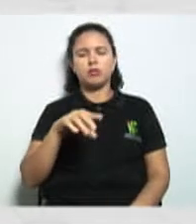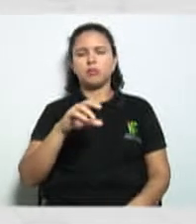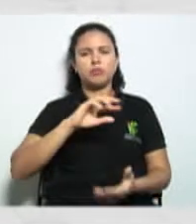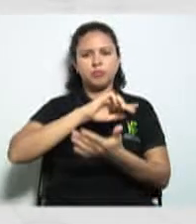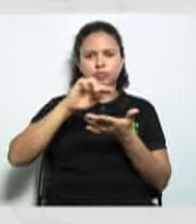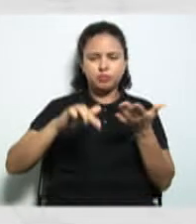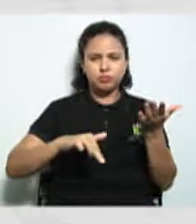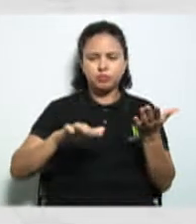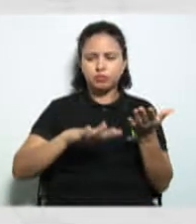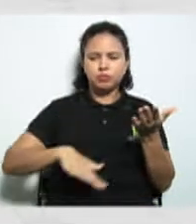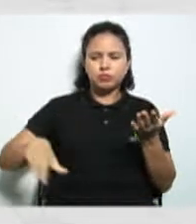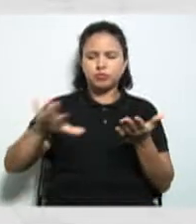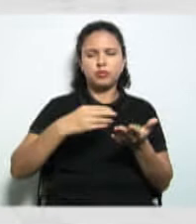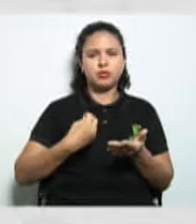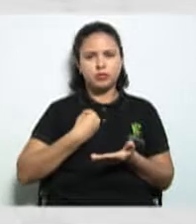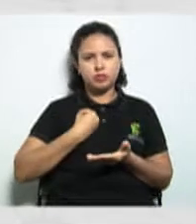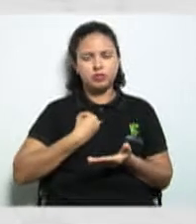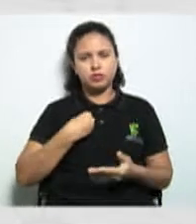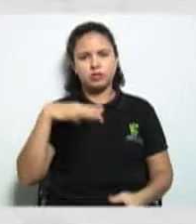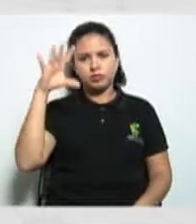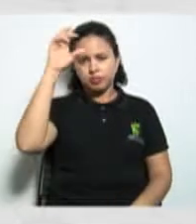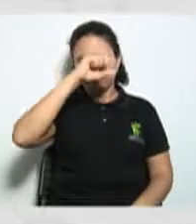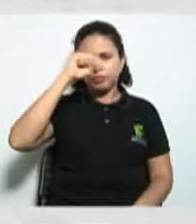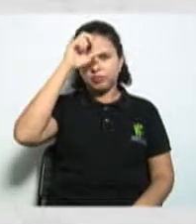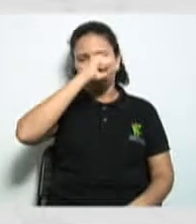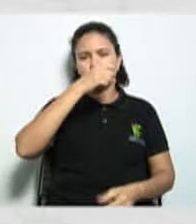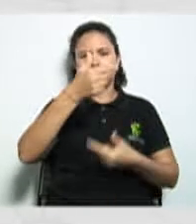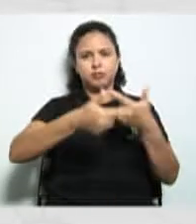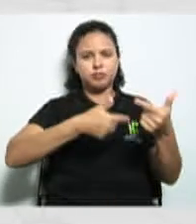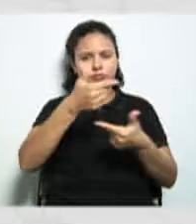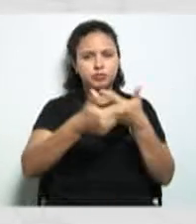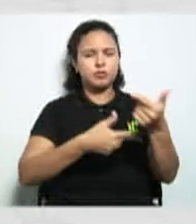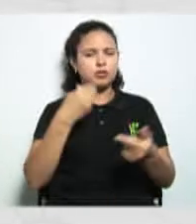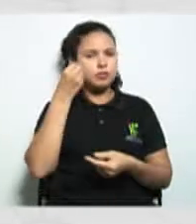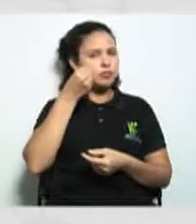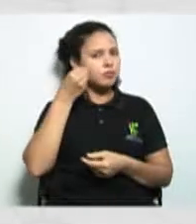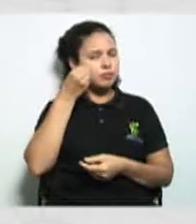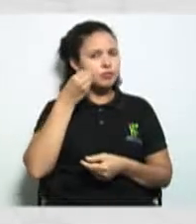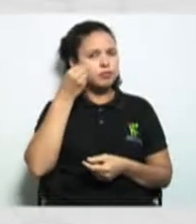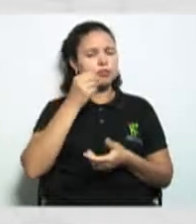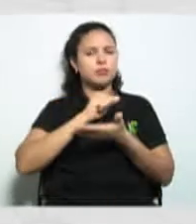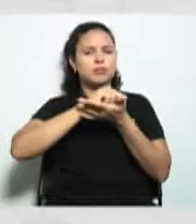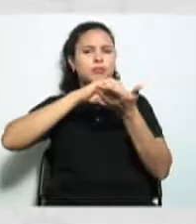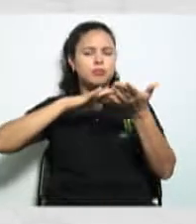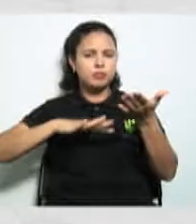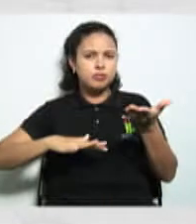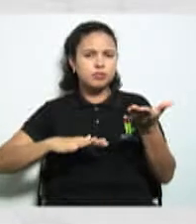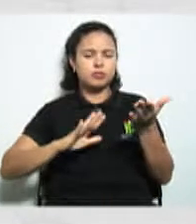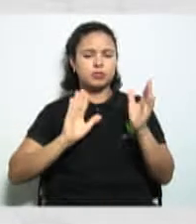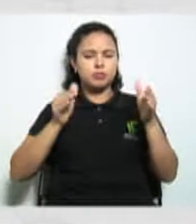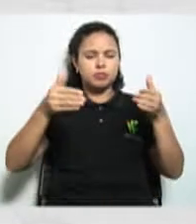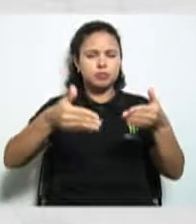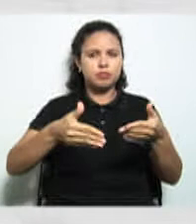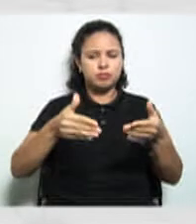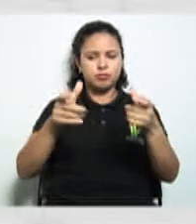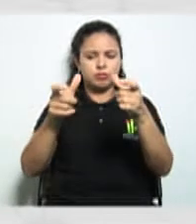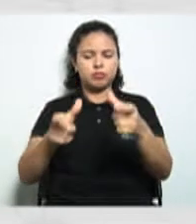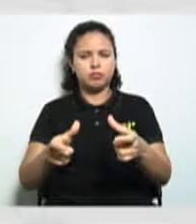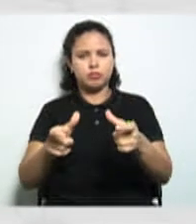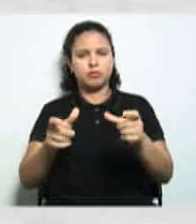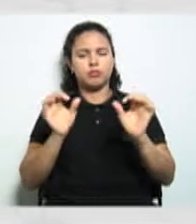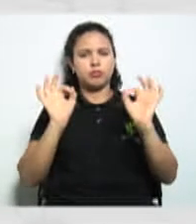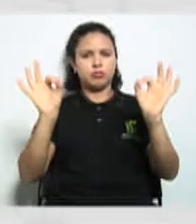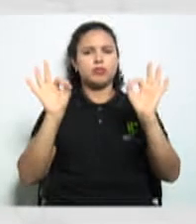vivência, aprendizagem e trabalho, como experimentos, atividades específicas em ambientes